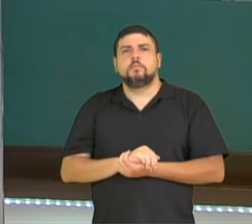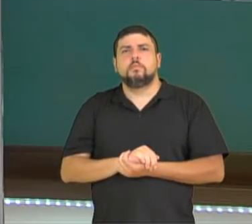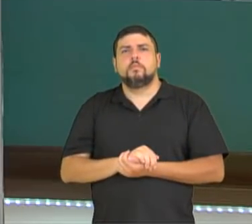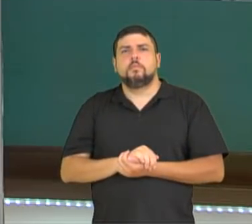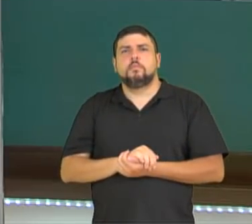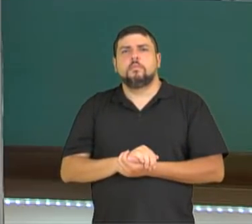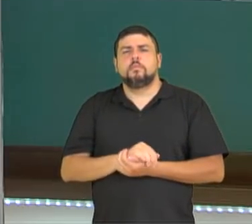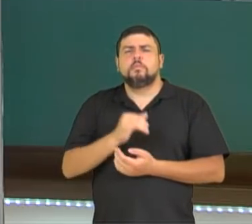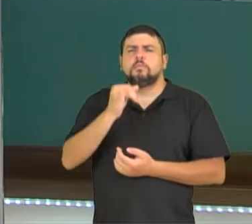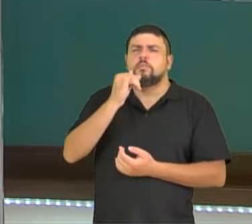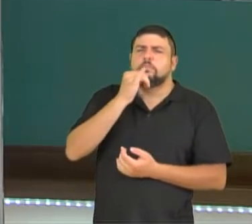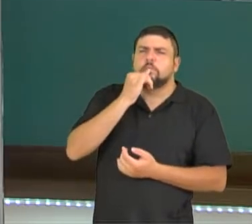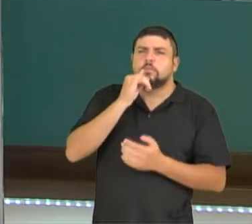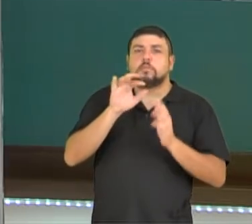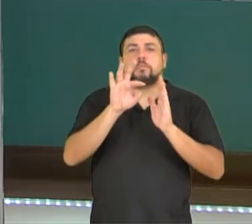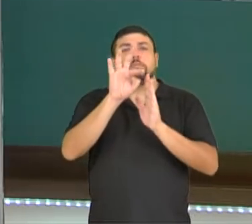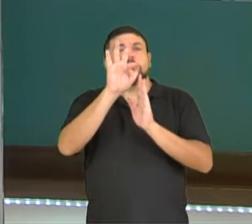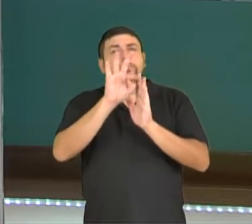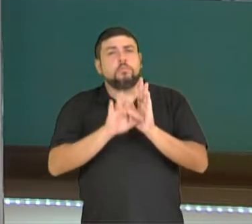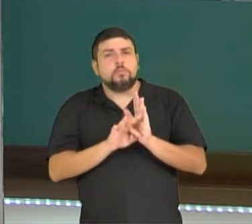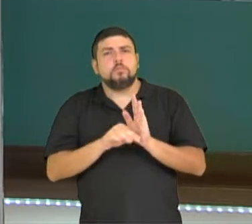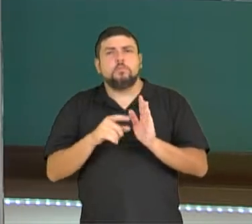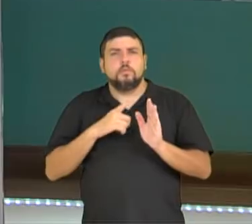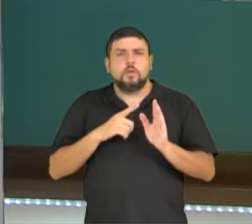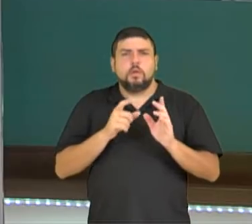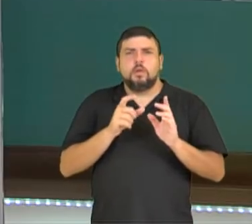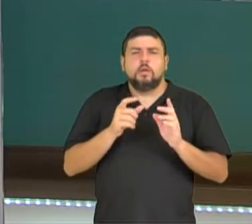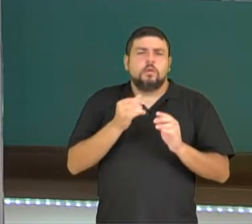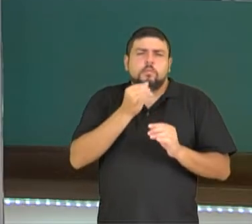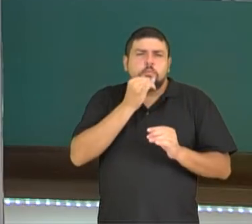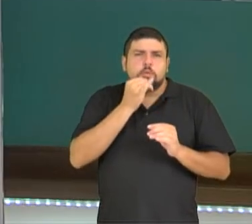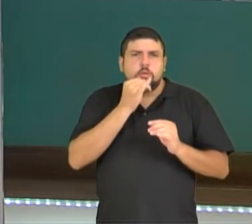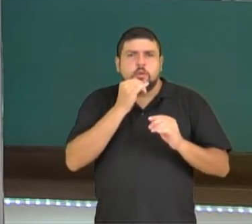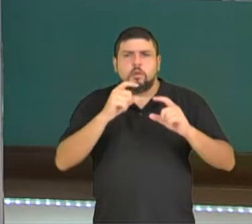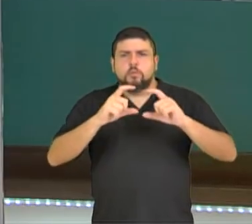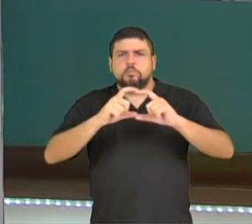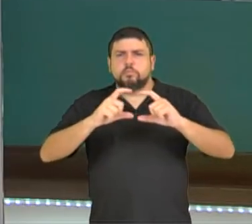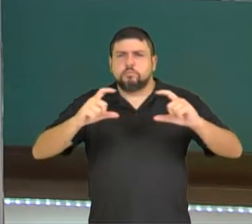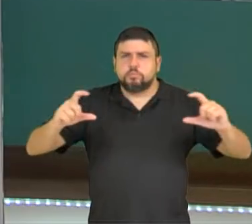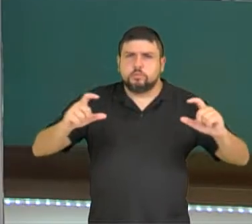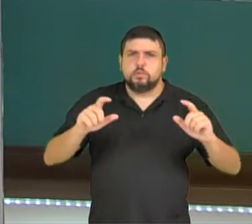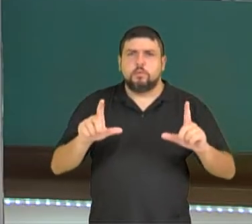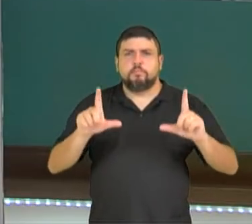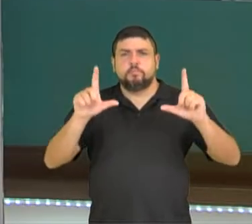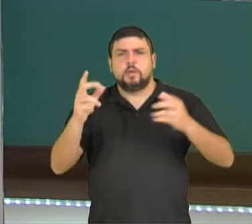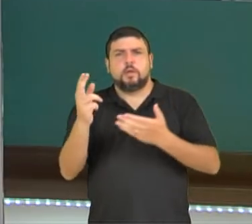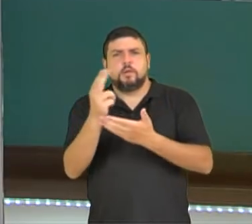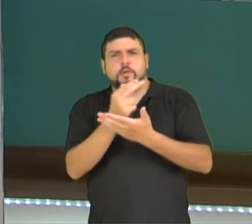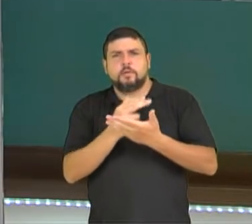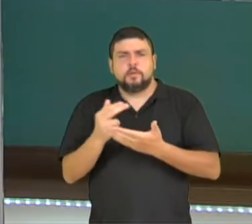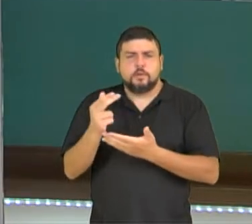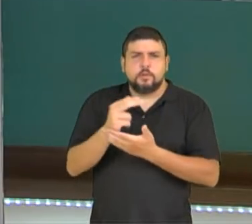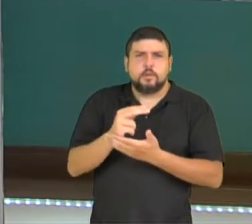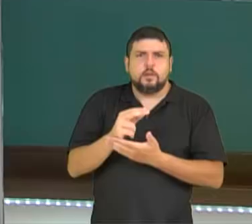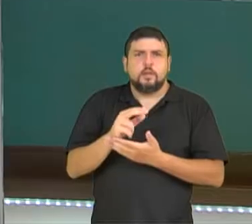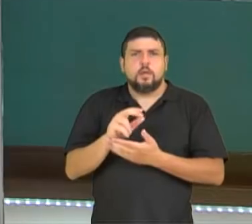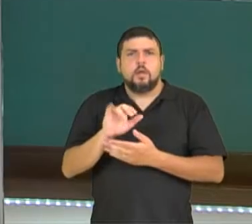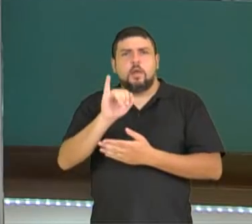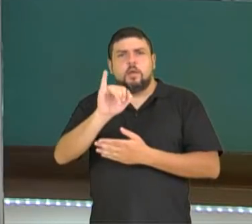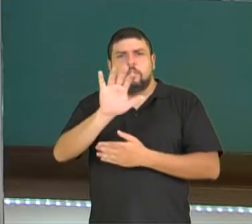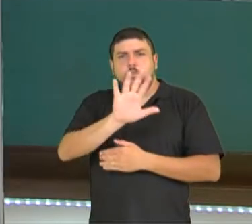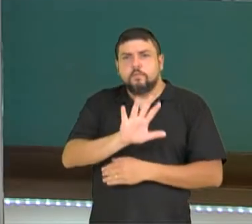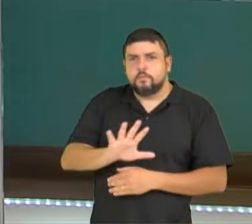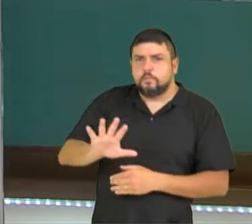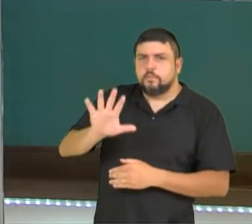por várias linguagens. Então, nós temos aqui a tirinha, a charge, história em quadrinhos, infográfico, cartaz de